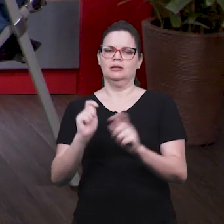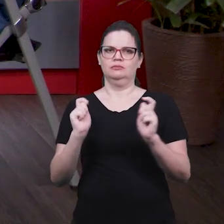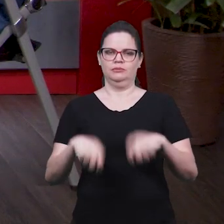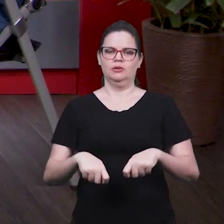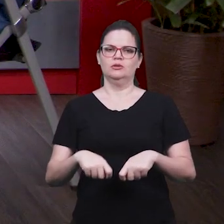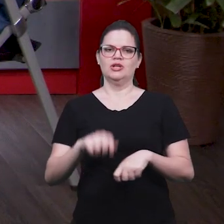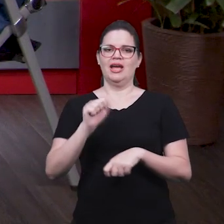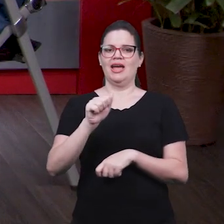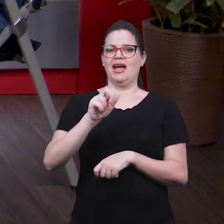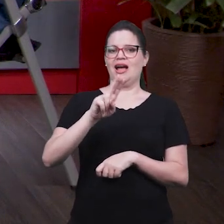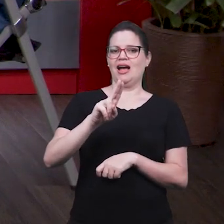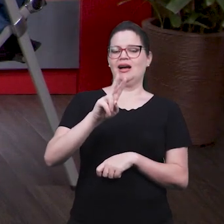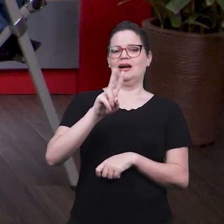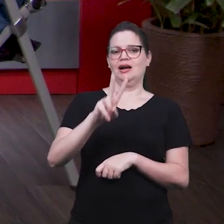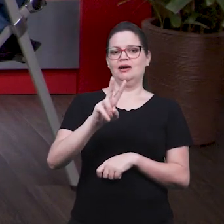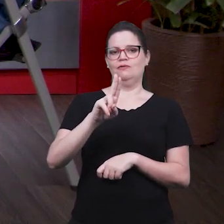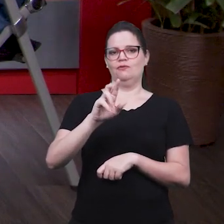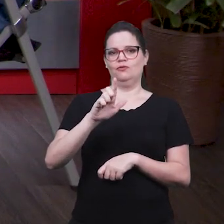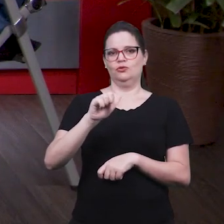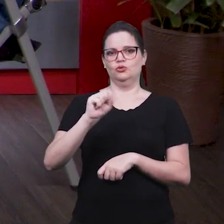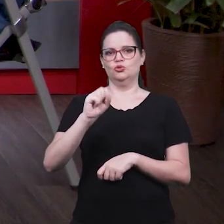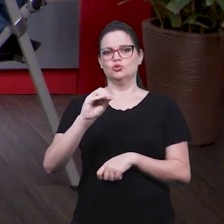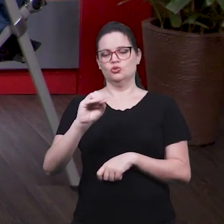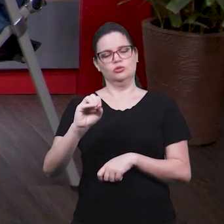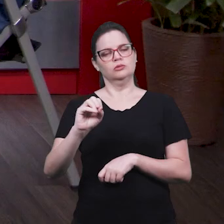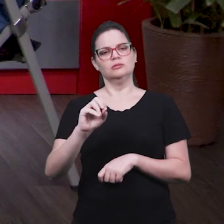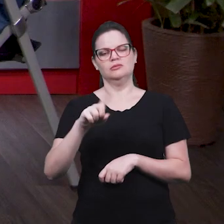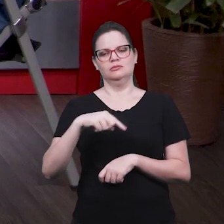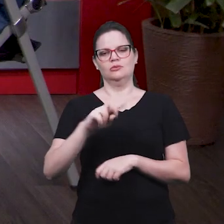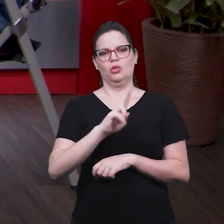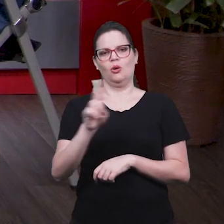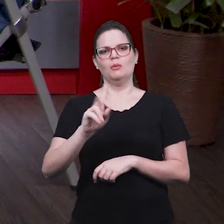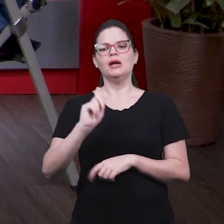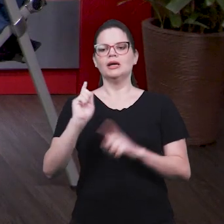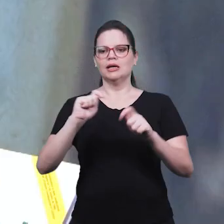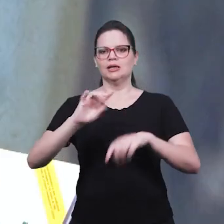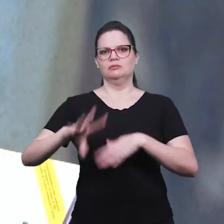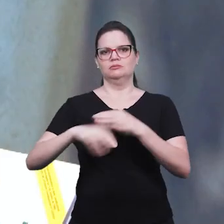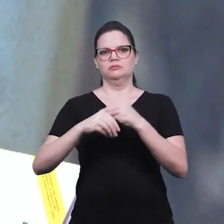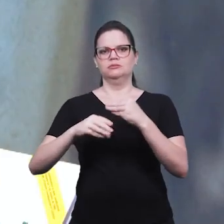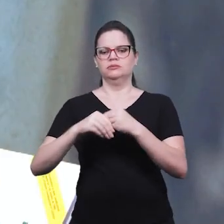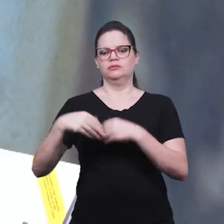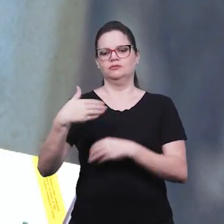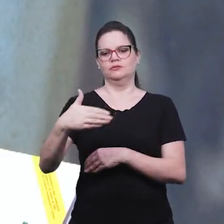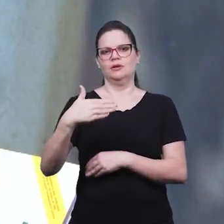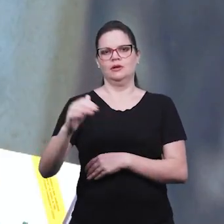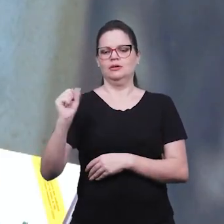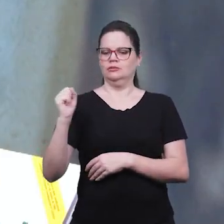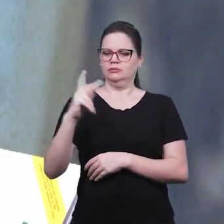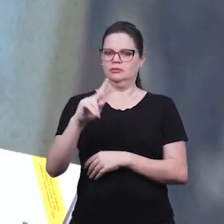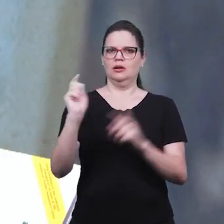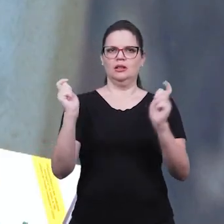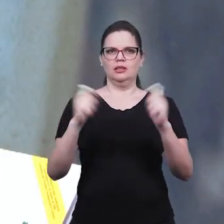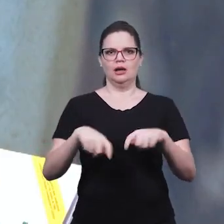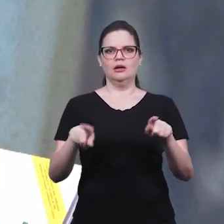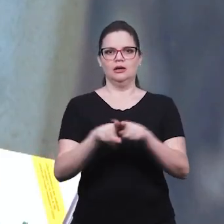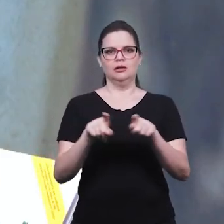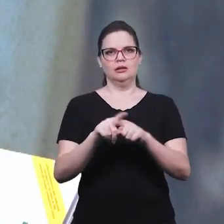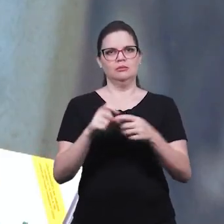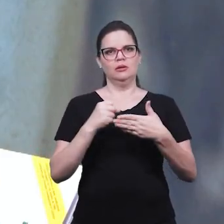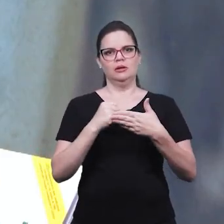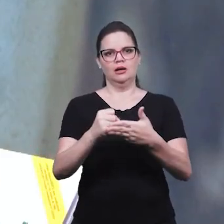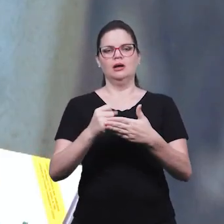pagamento avulso, que a gente chama, e também é computado para aposentadoria ou até mesmo... Para aposentadoria, sim, né?